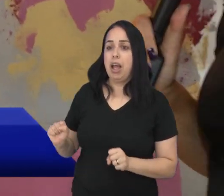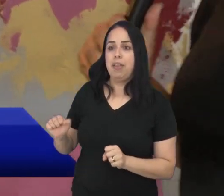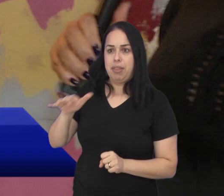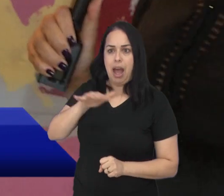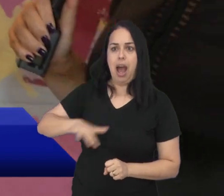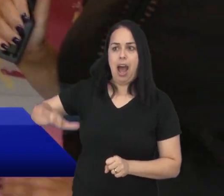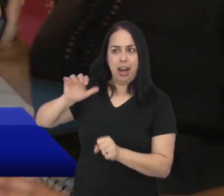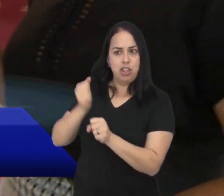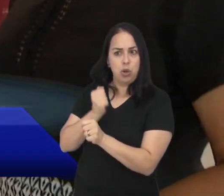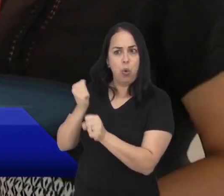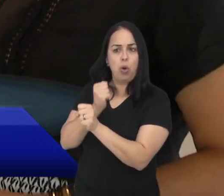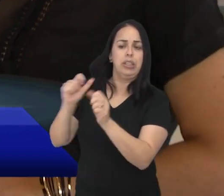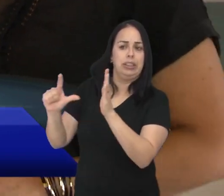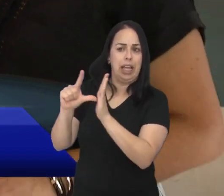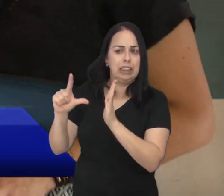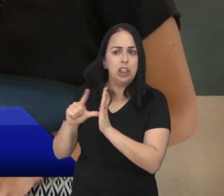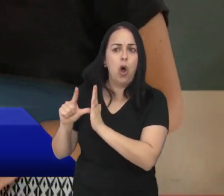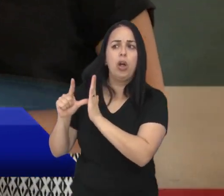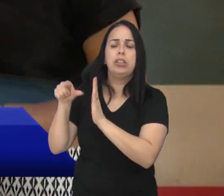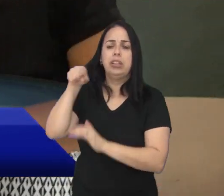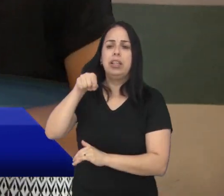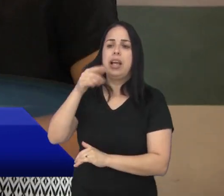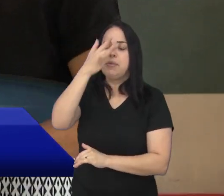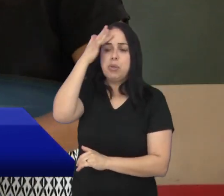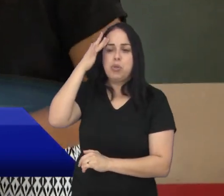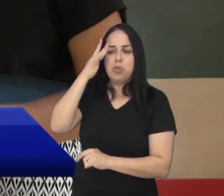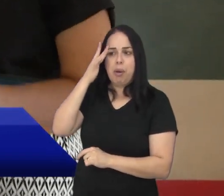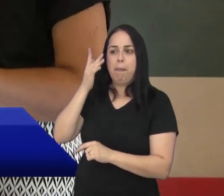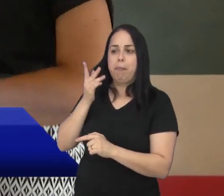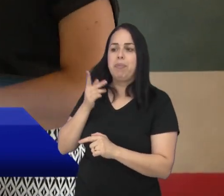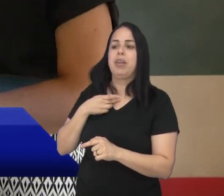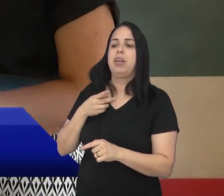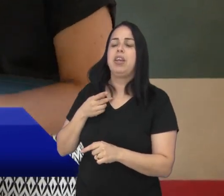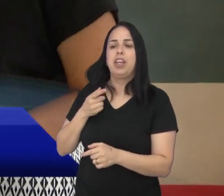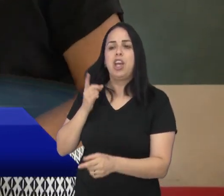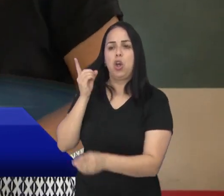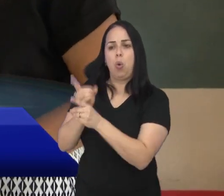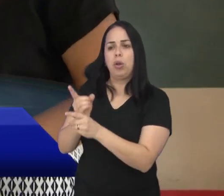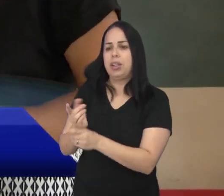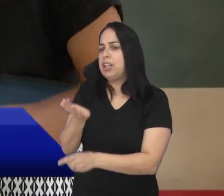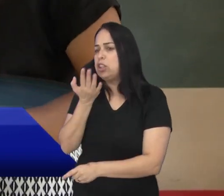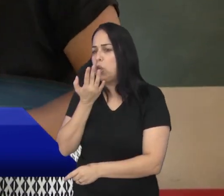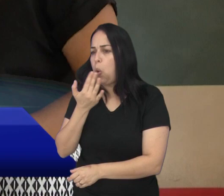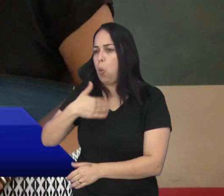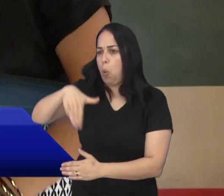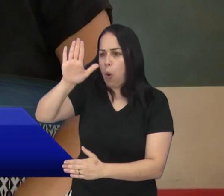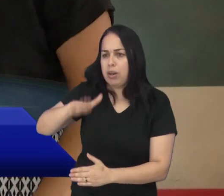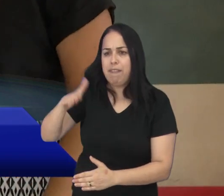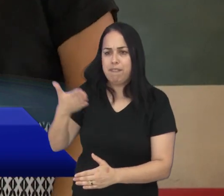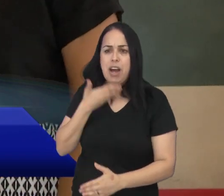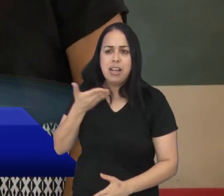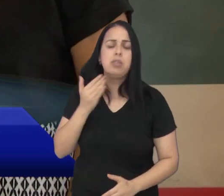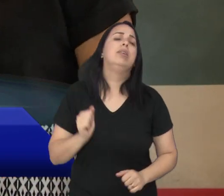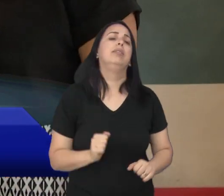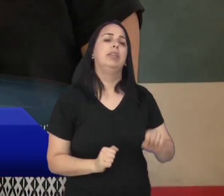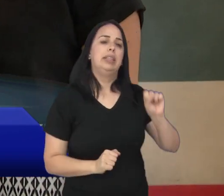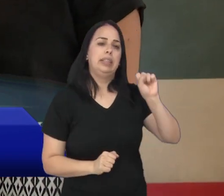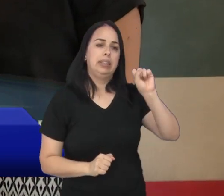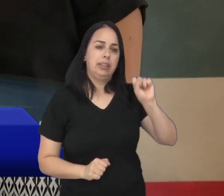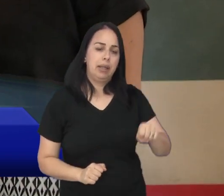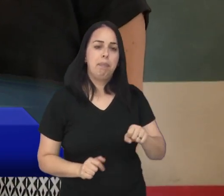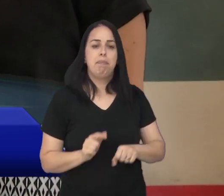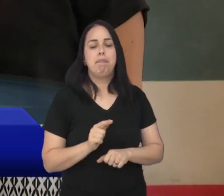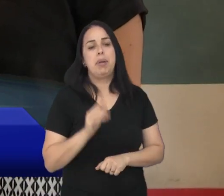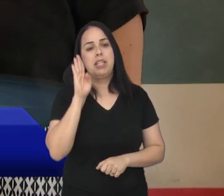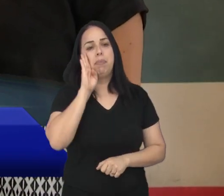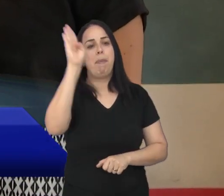da construção, nessas lojas, nesses atacados, as pessoas encontram essas tintas de fácil aplicação? Encontra sim, principalmente em